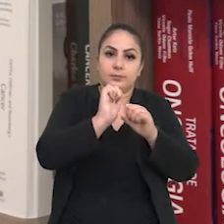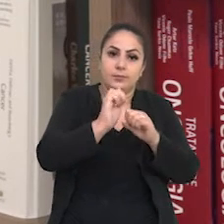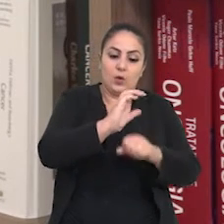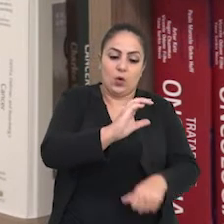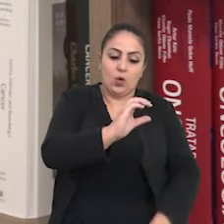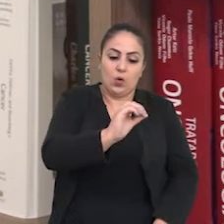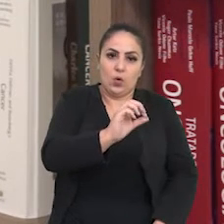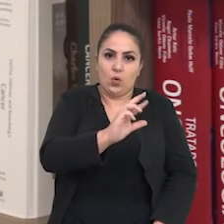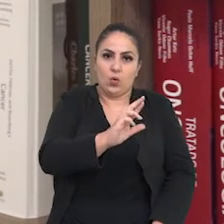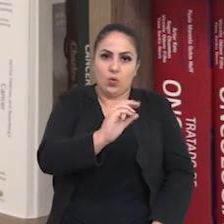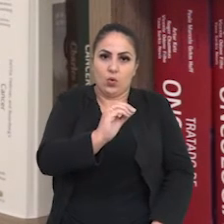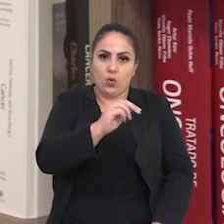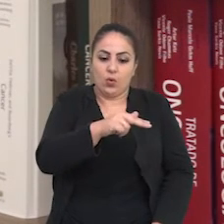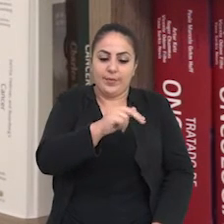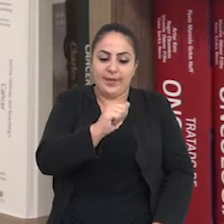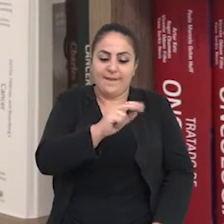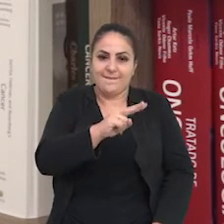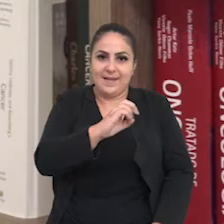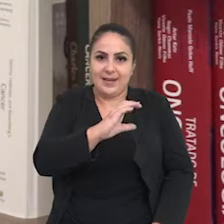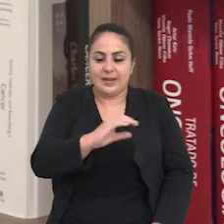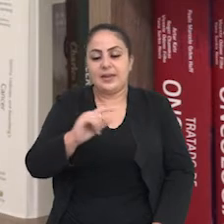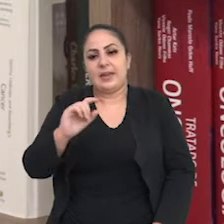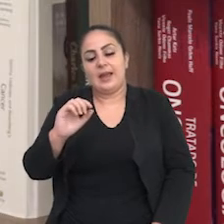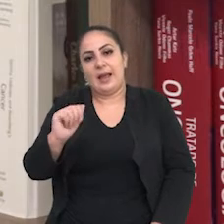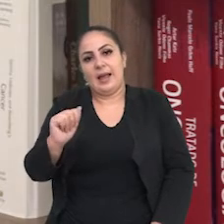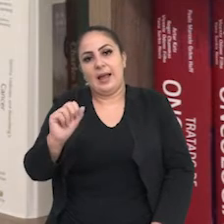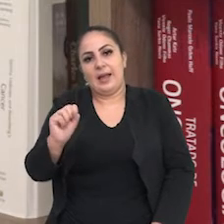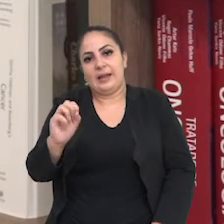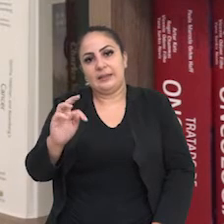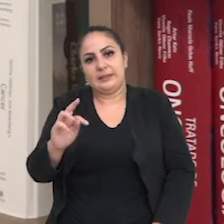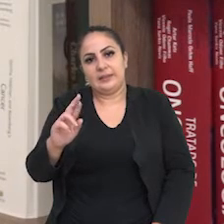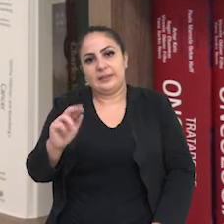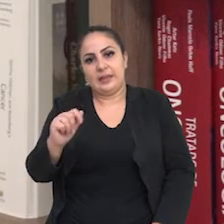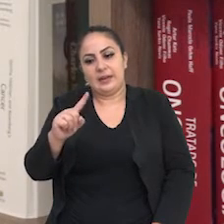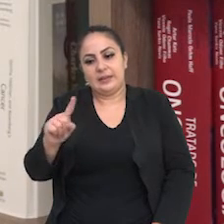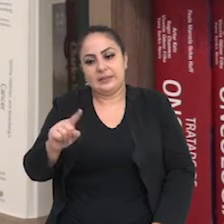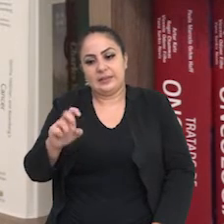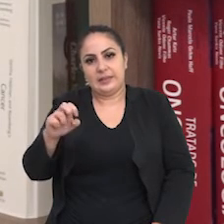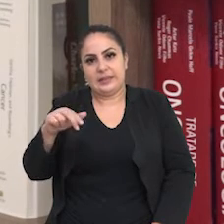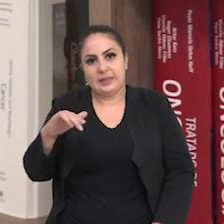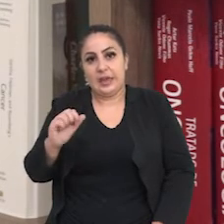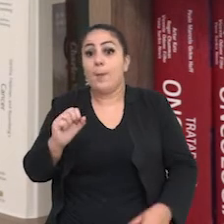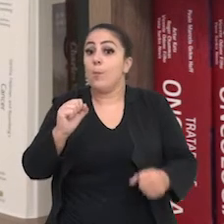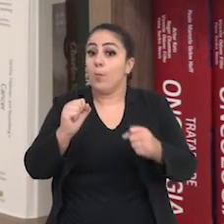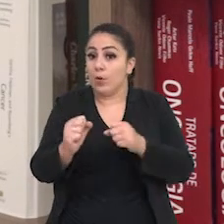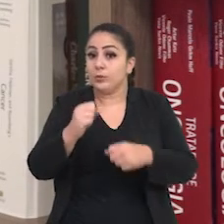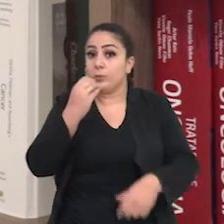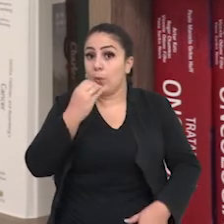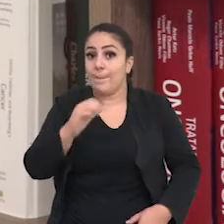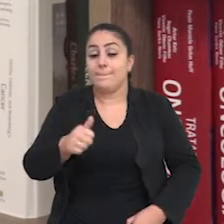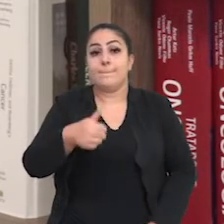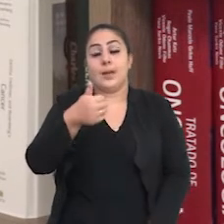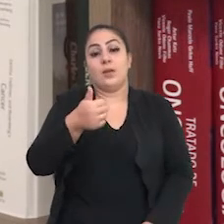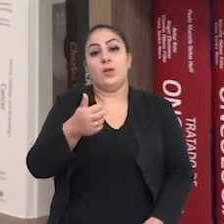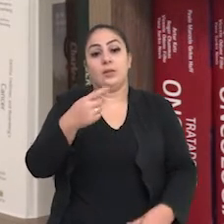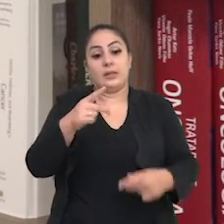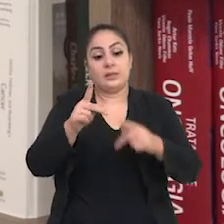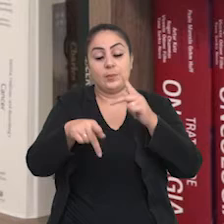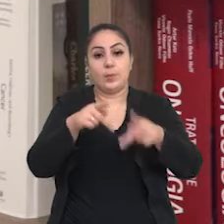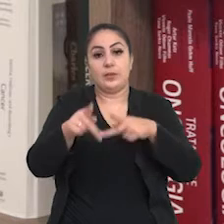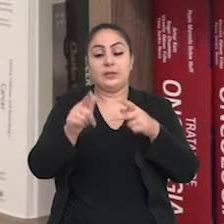Coronavac quanto a AstraZeneca, elas podem ter uma eficácia um pouco melhor